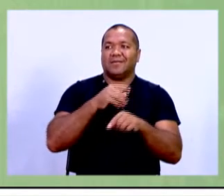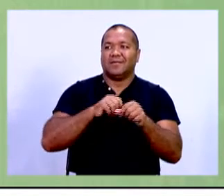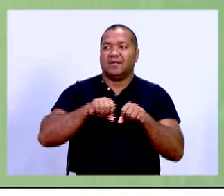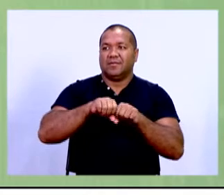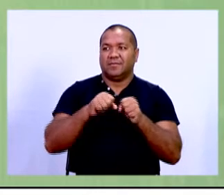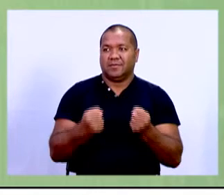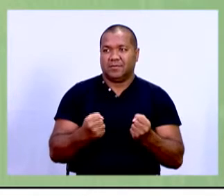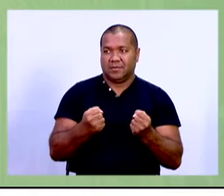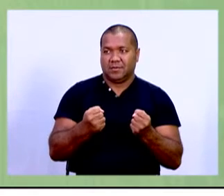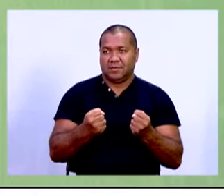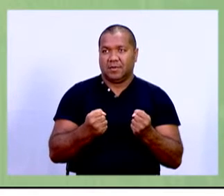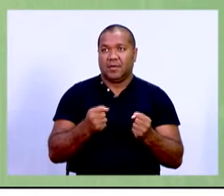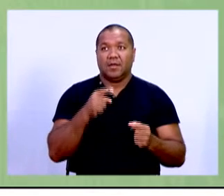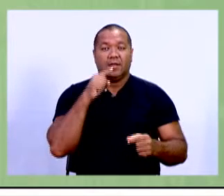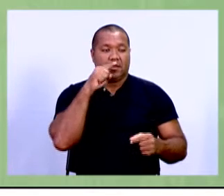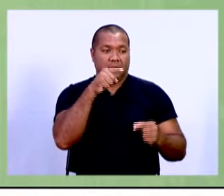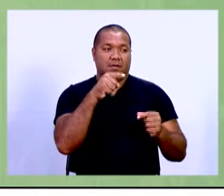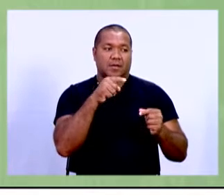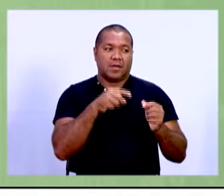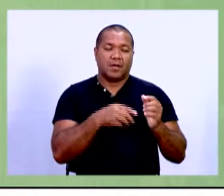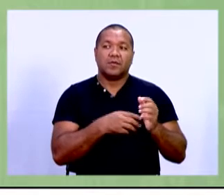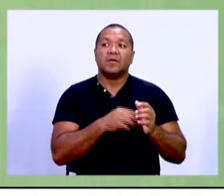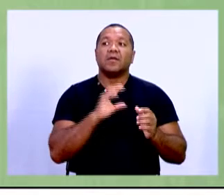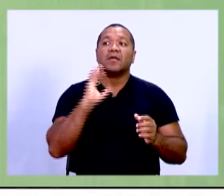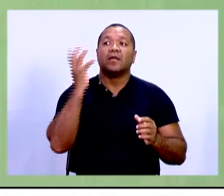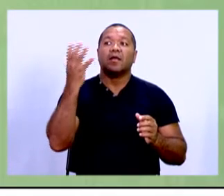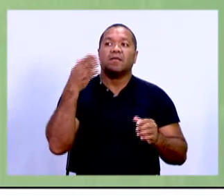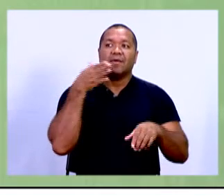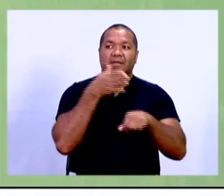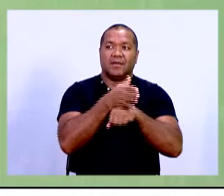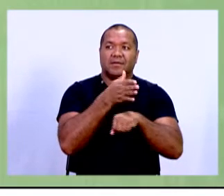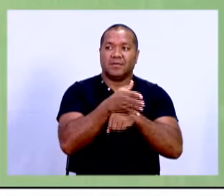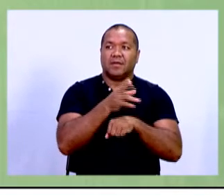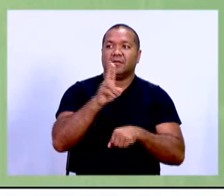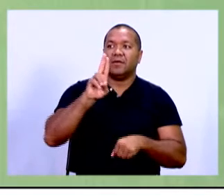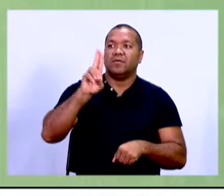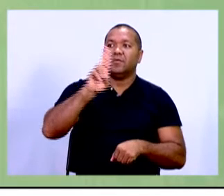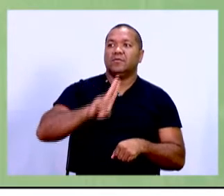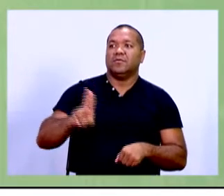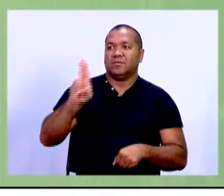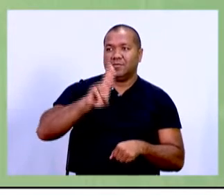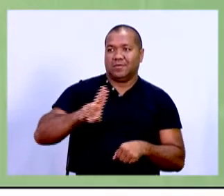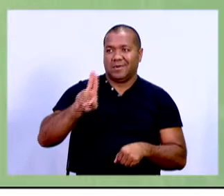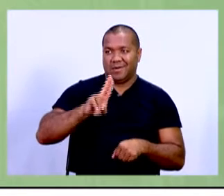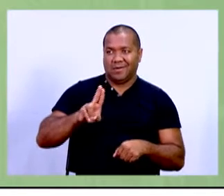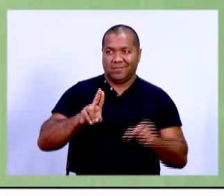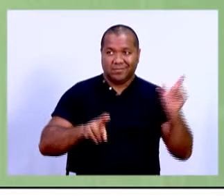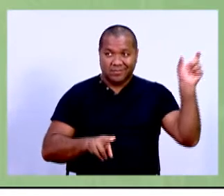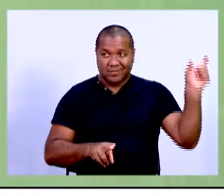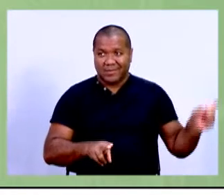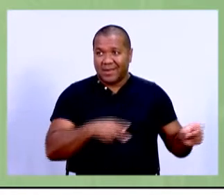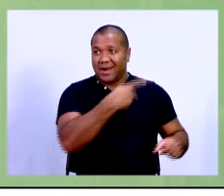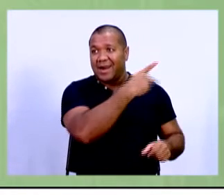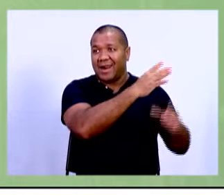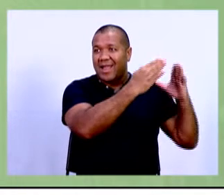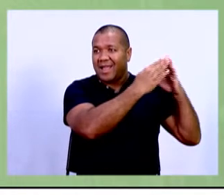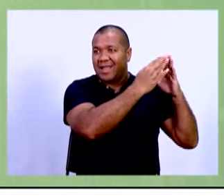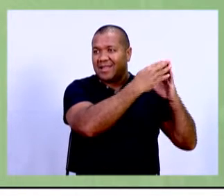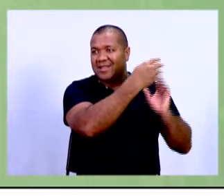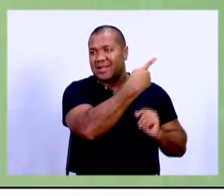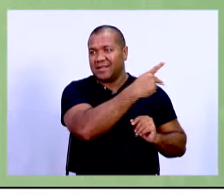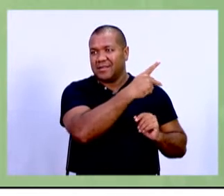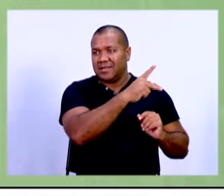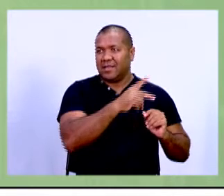Nesse caso, quem vai logar é o cliente. Tá? O cliente que está lá na casa dele, está